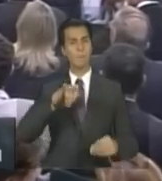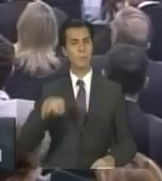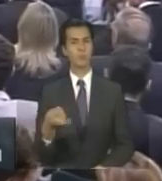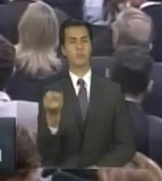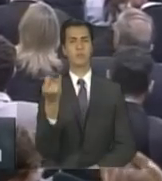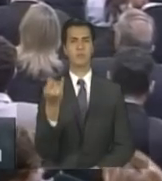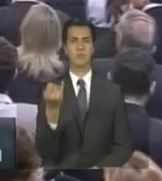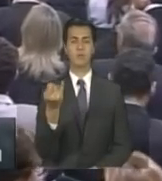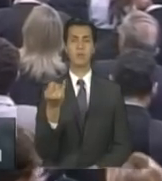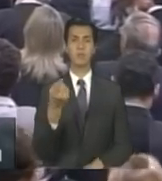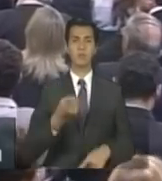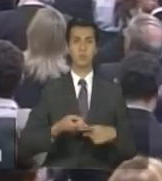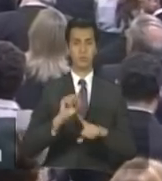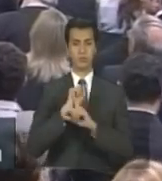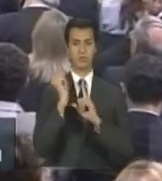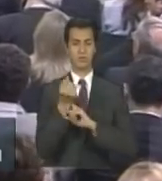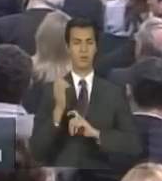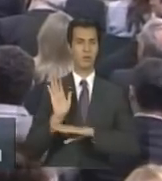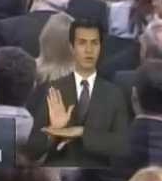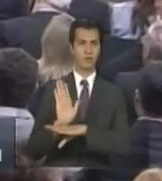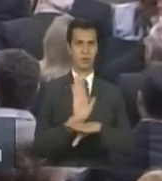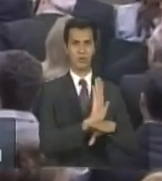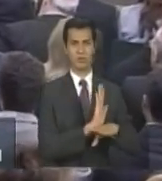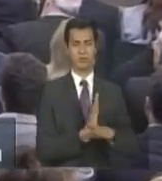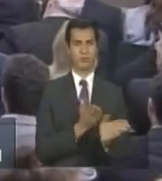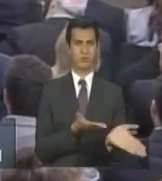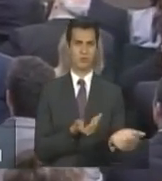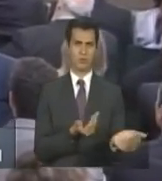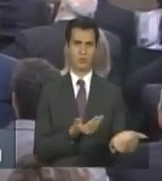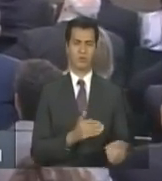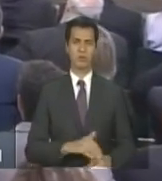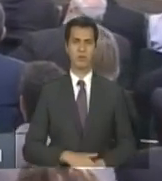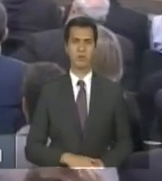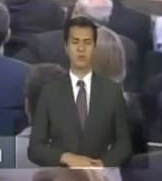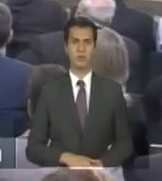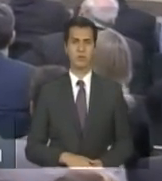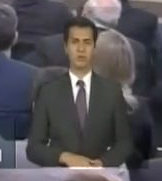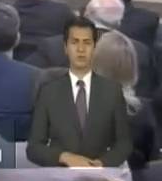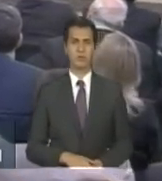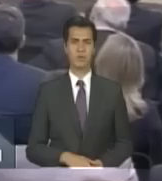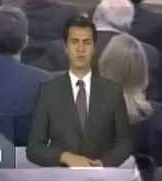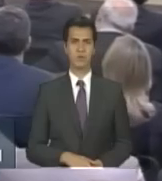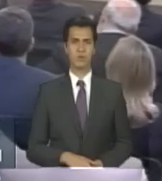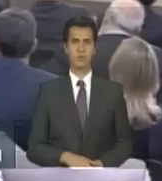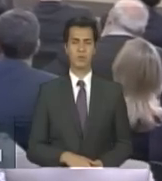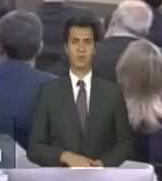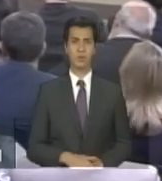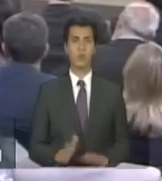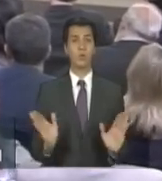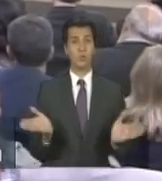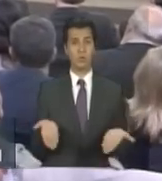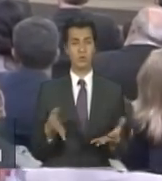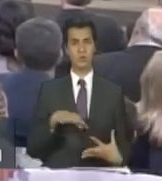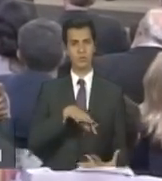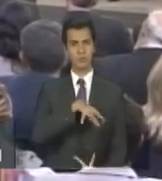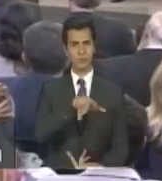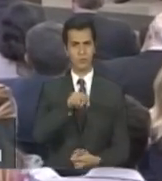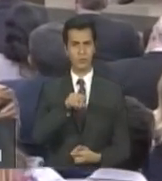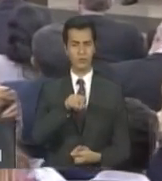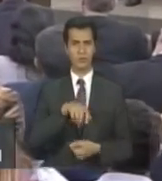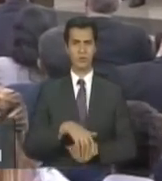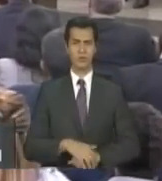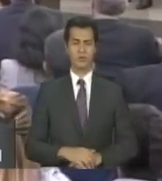ele oferece aos seus jovens. Nós estamos vivendo num mundo muito